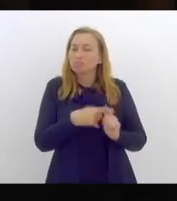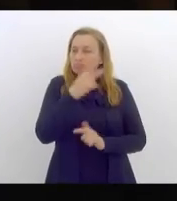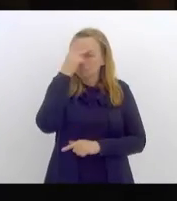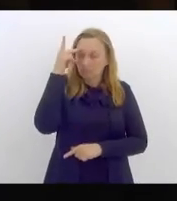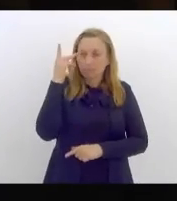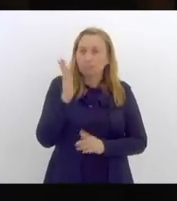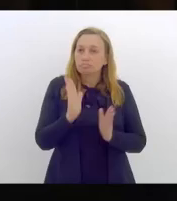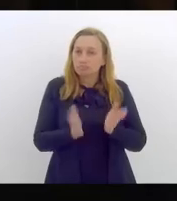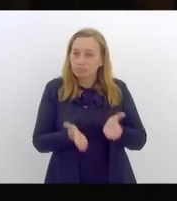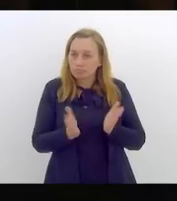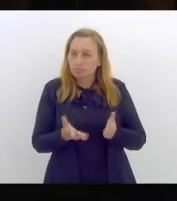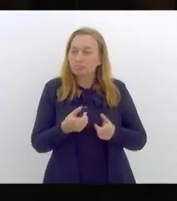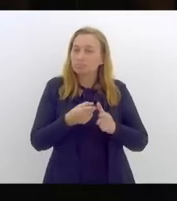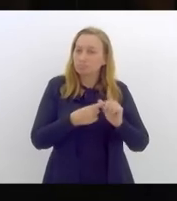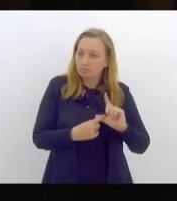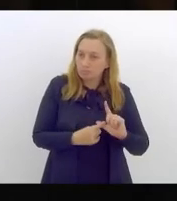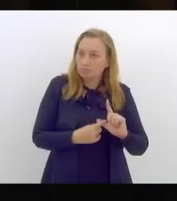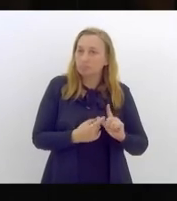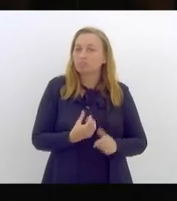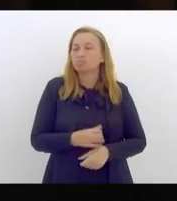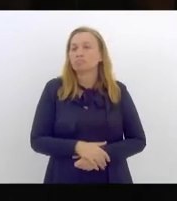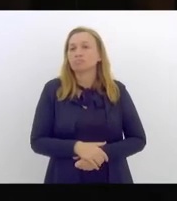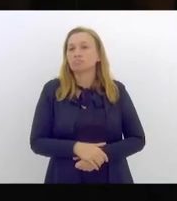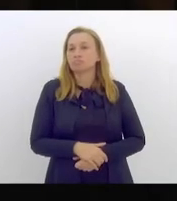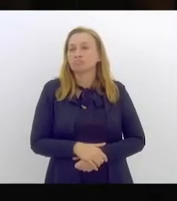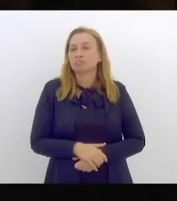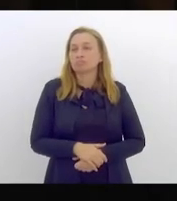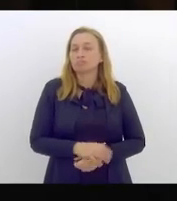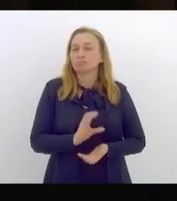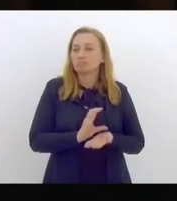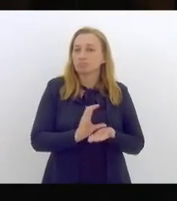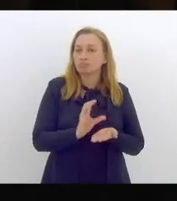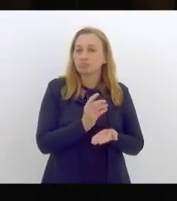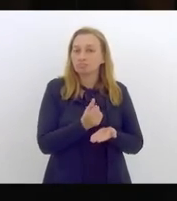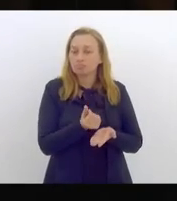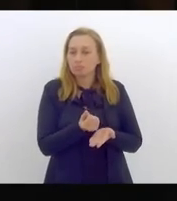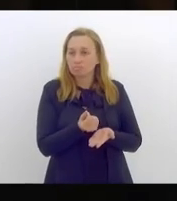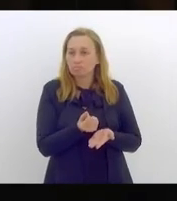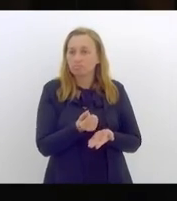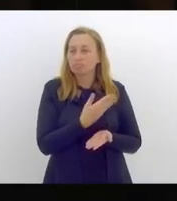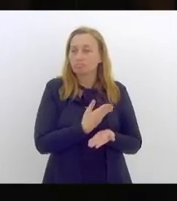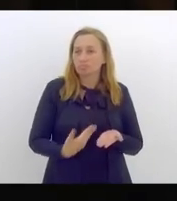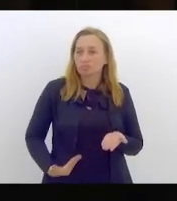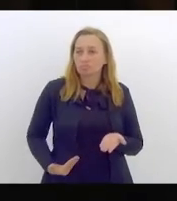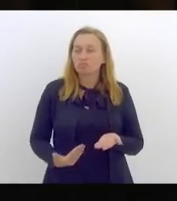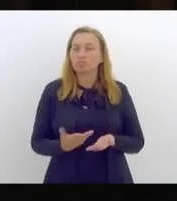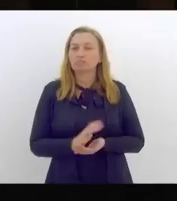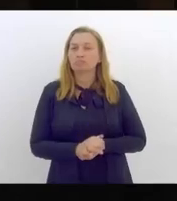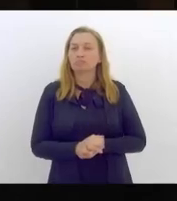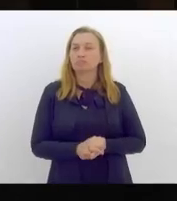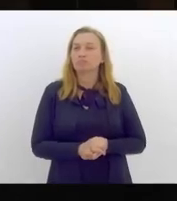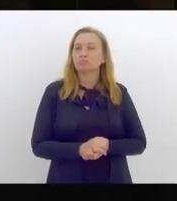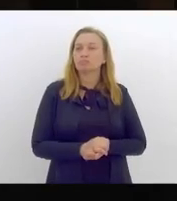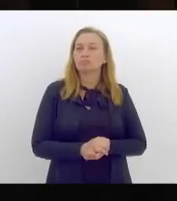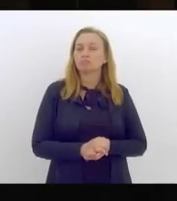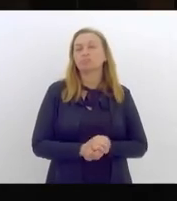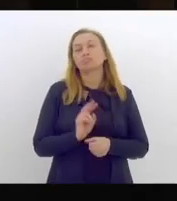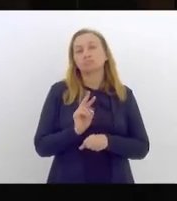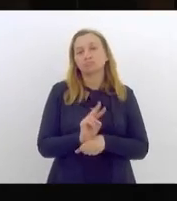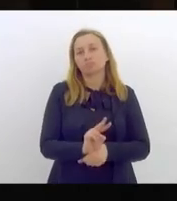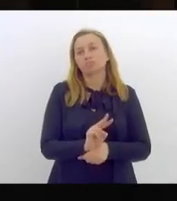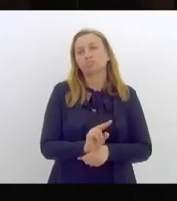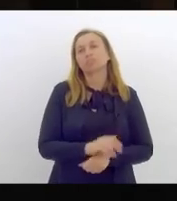pessoas que hoje que dependem do auxílio do governo vão estar colocadas diante de um